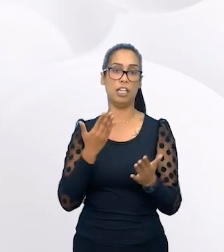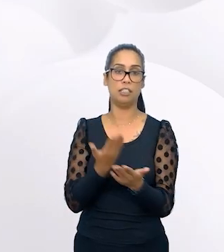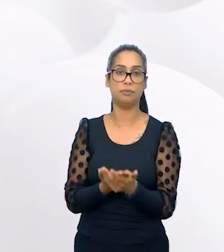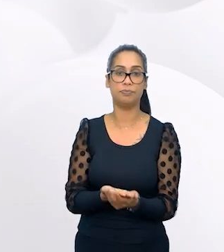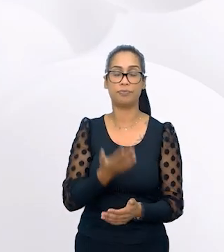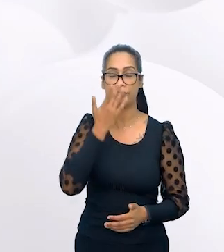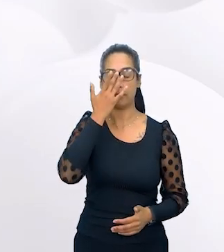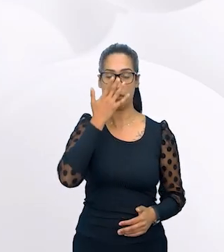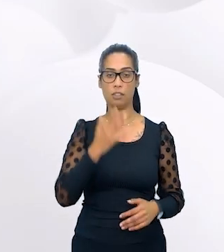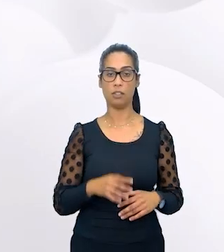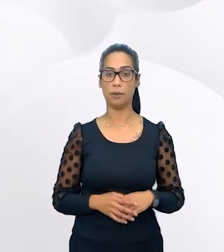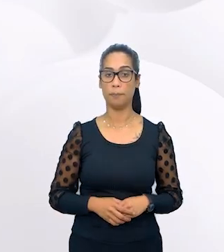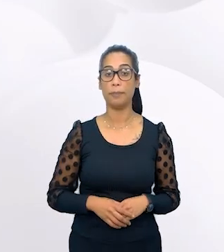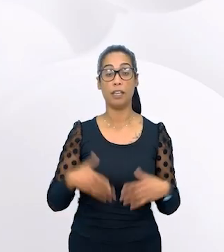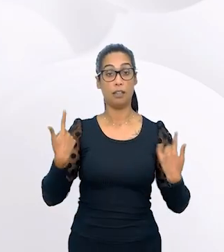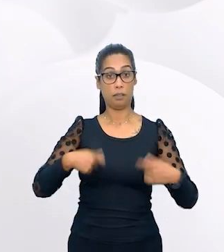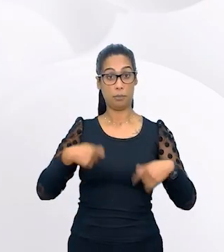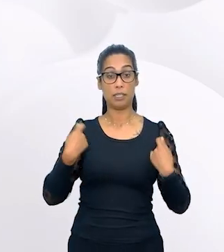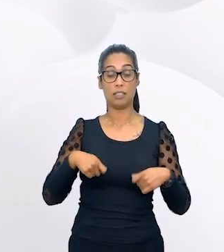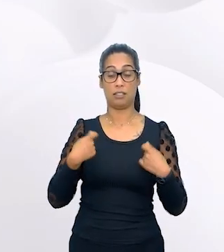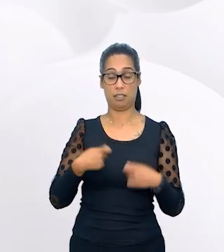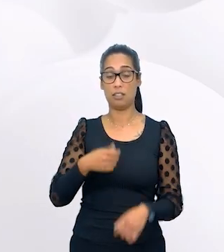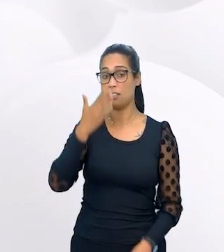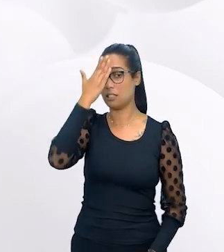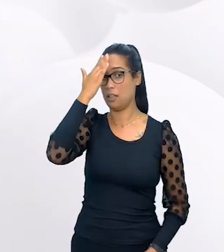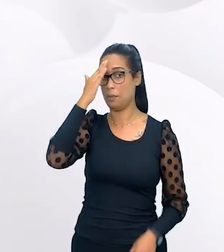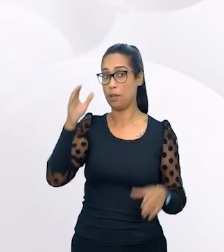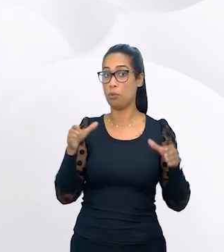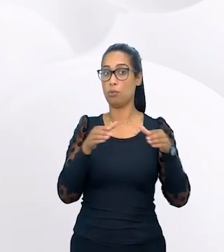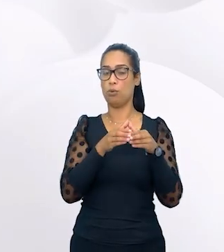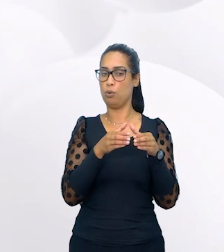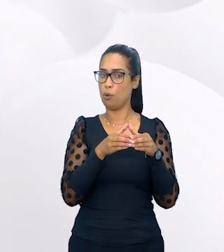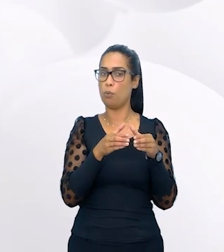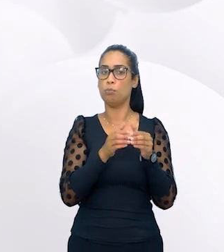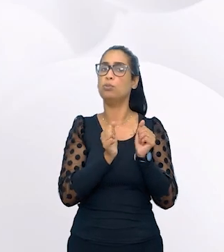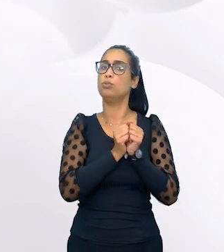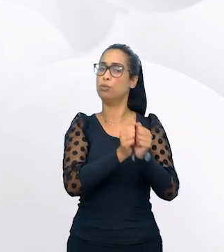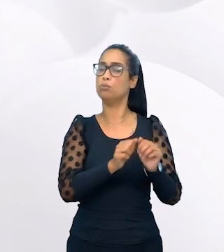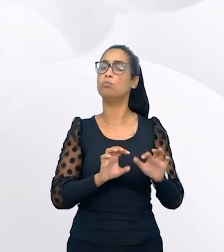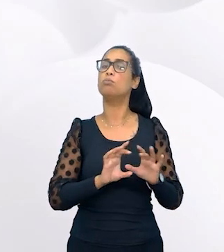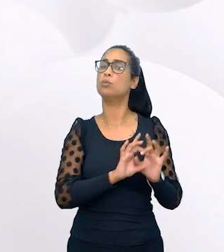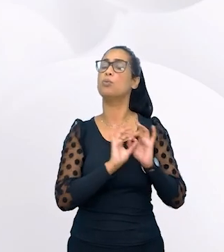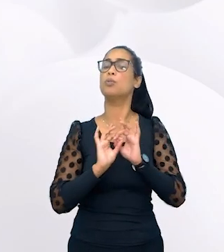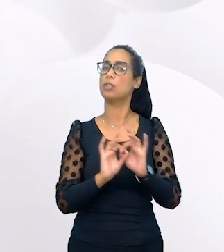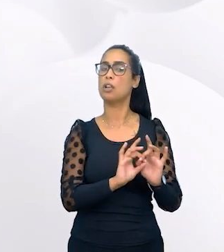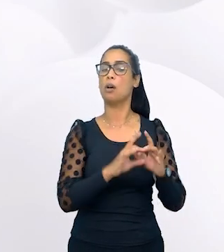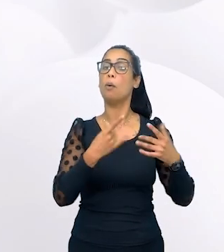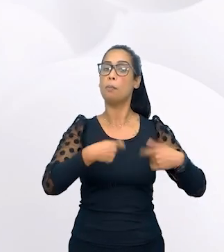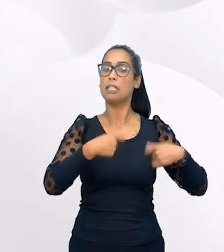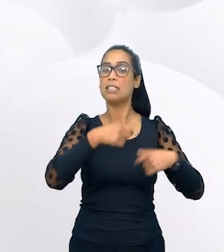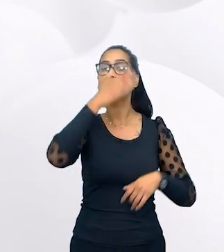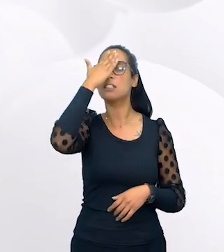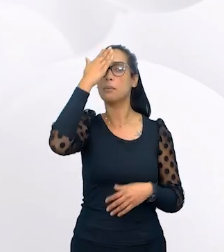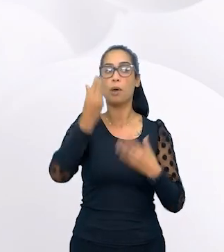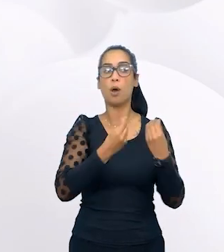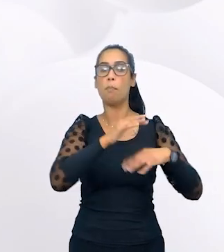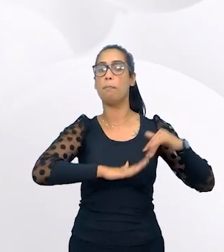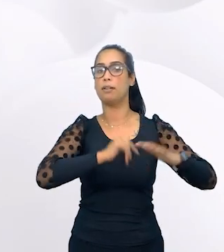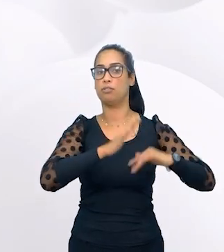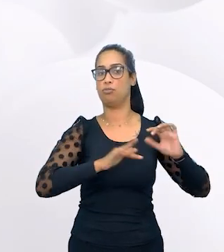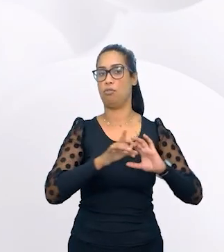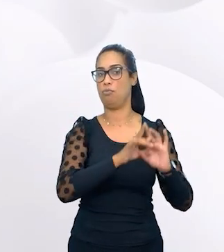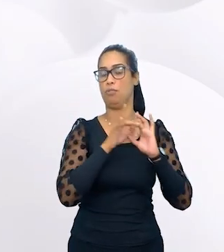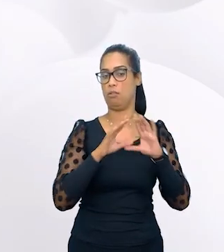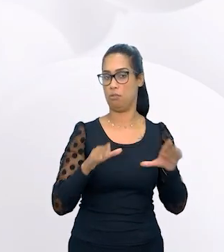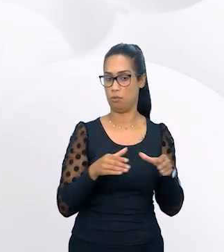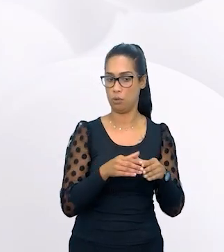tá? Saber trabalhar em conjunto nesse momento. Então, da mesma forma que nós temos um ATPC em conjunto,